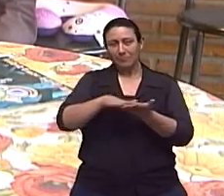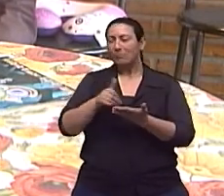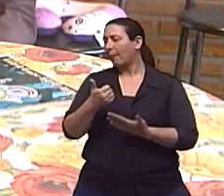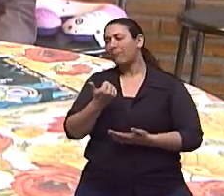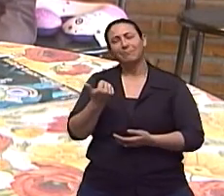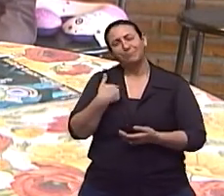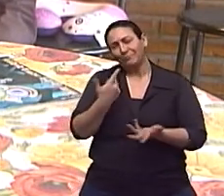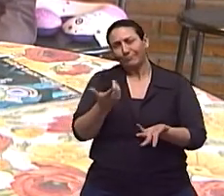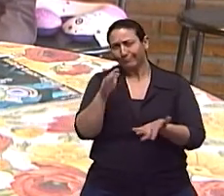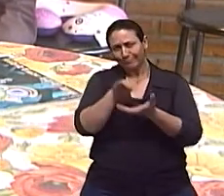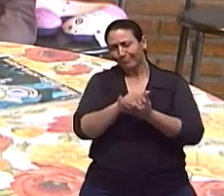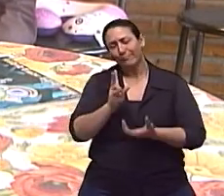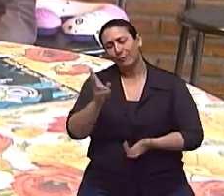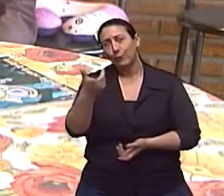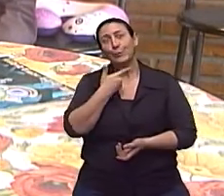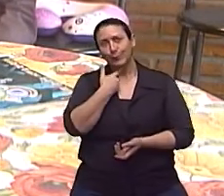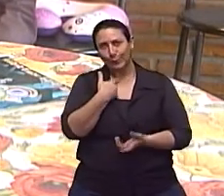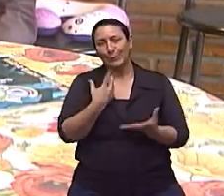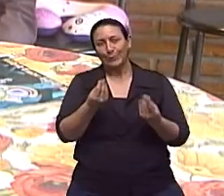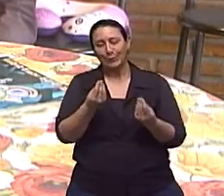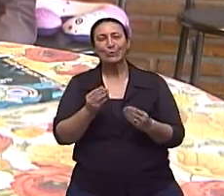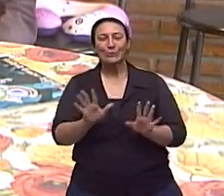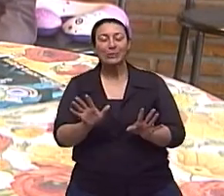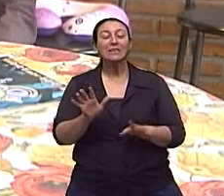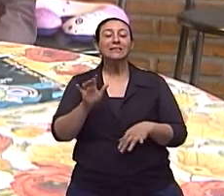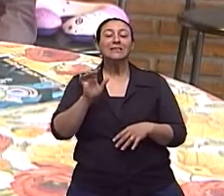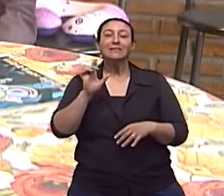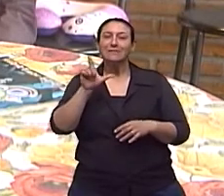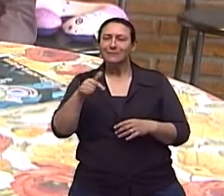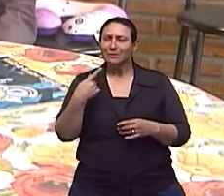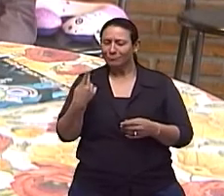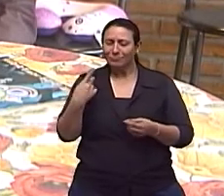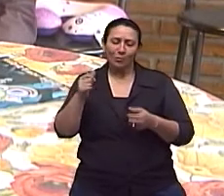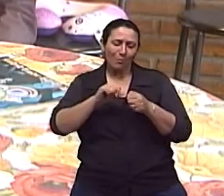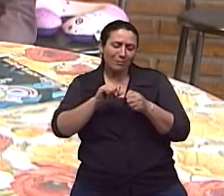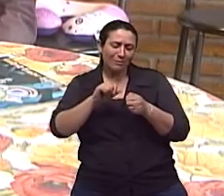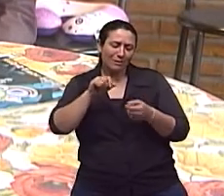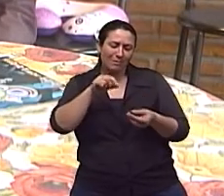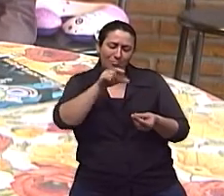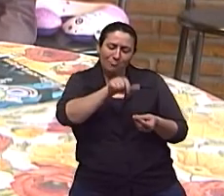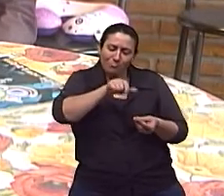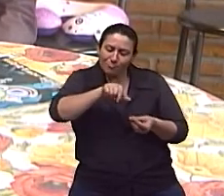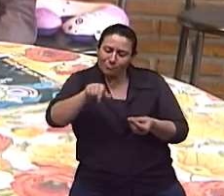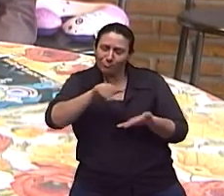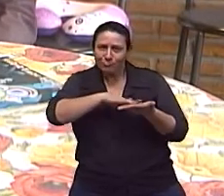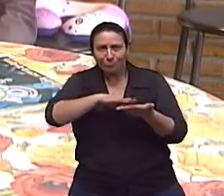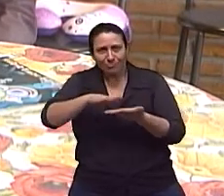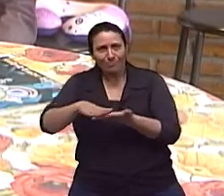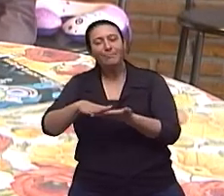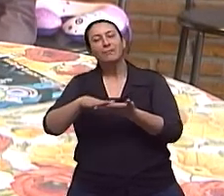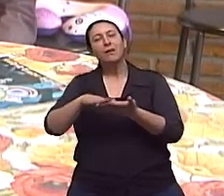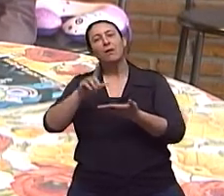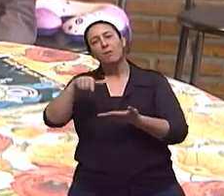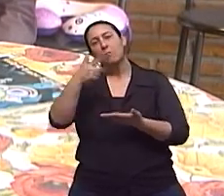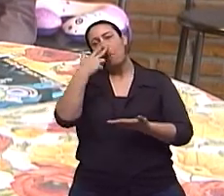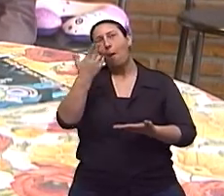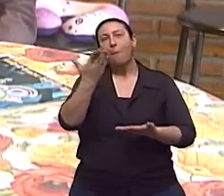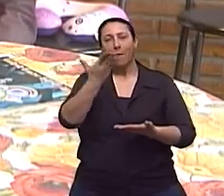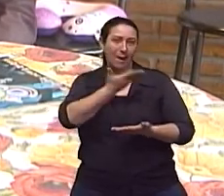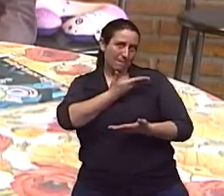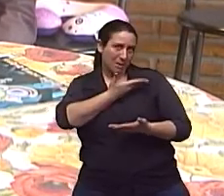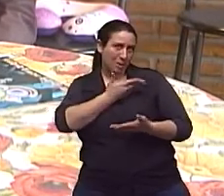aqui é sempre adorou o esporte e aí nos entusiasmamos é começamos a trocar figurinhas com eles com amigos